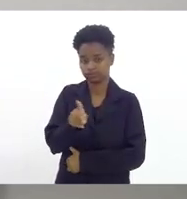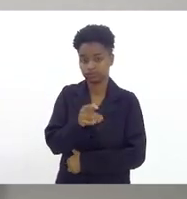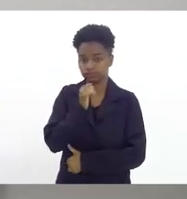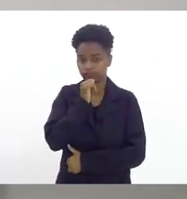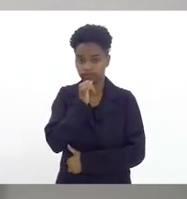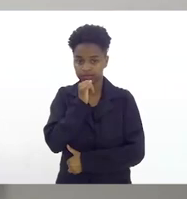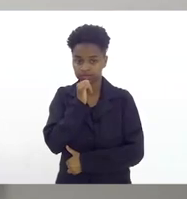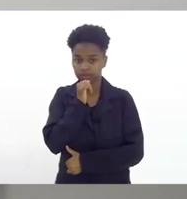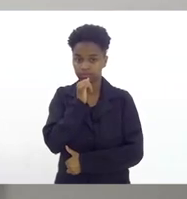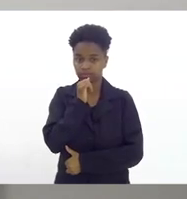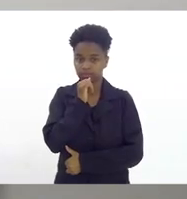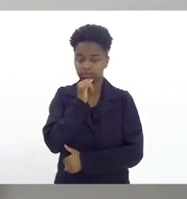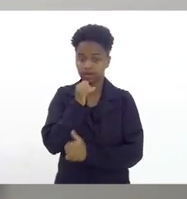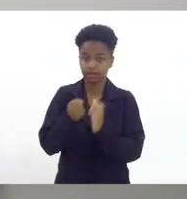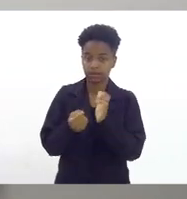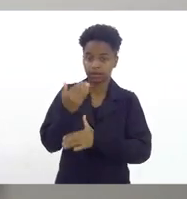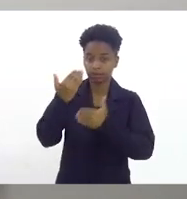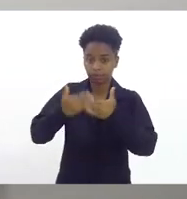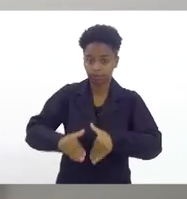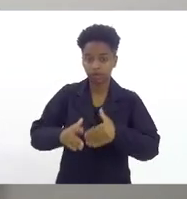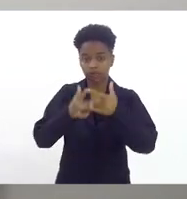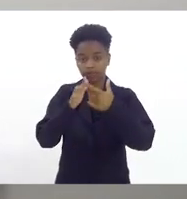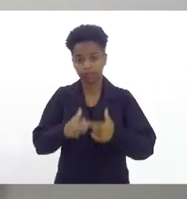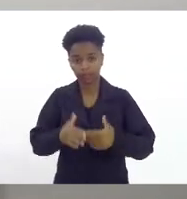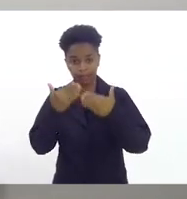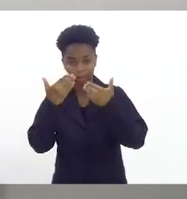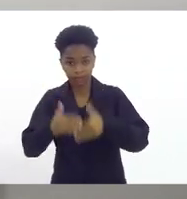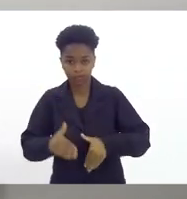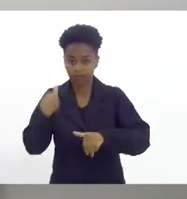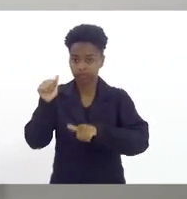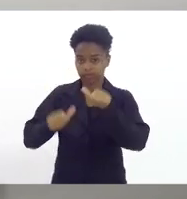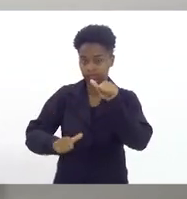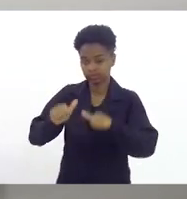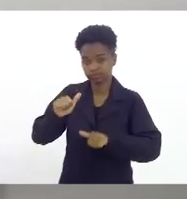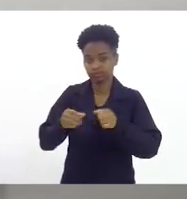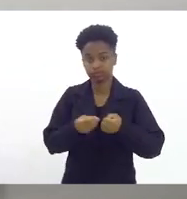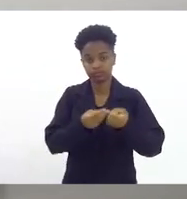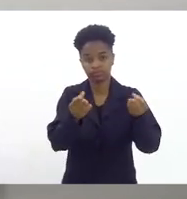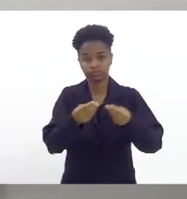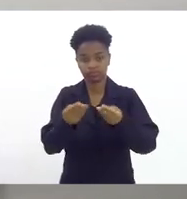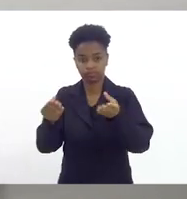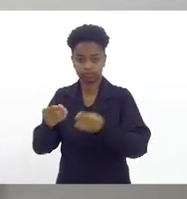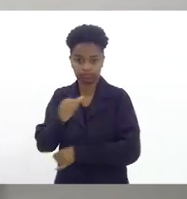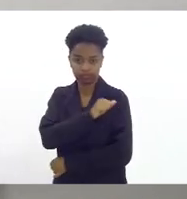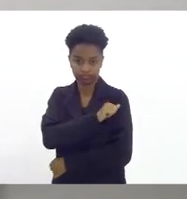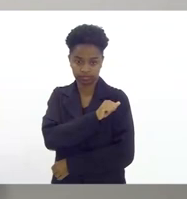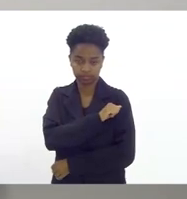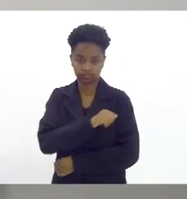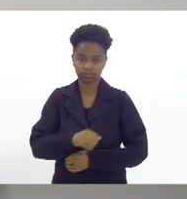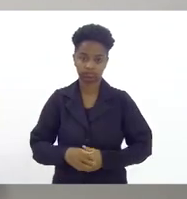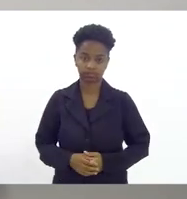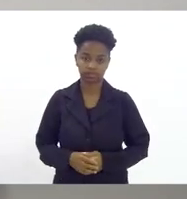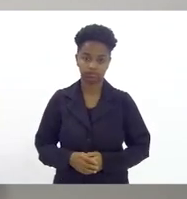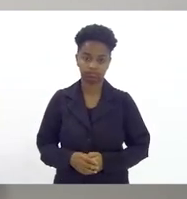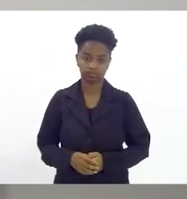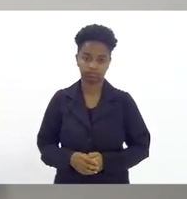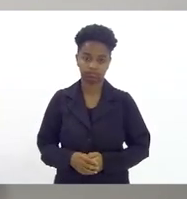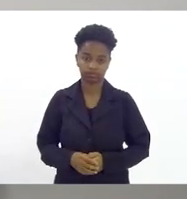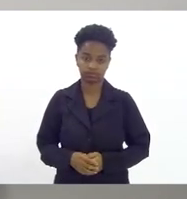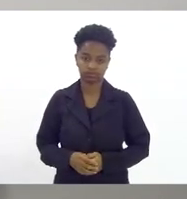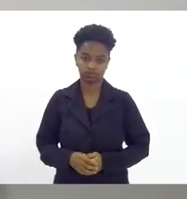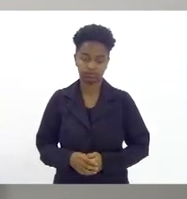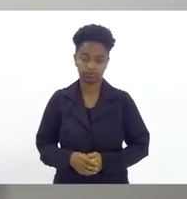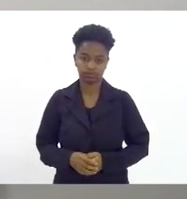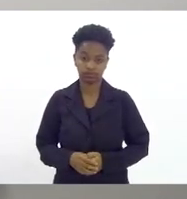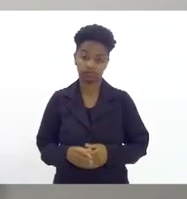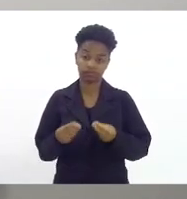por exemplo produzindo prova corrigindo prova fazendo avaliação e entregando a faculdade